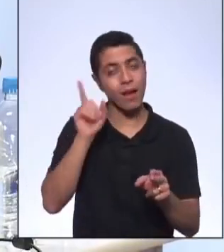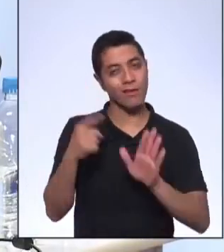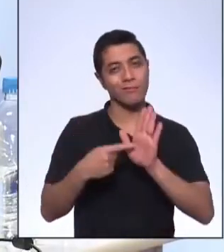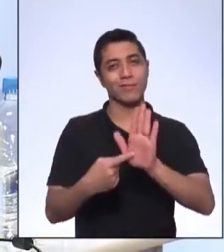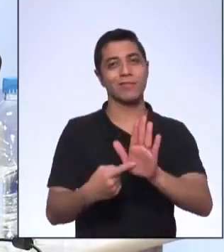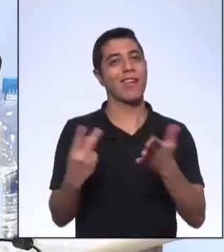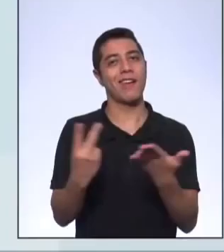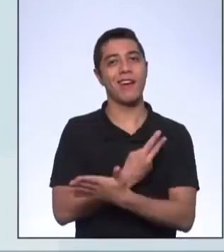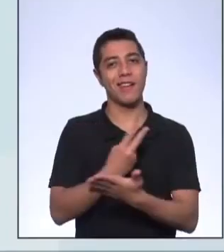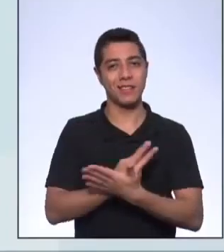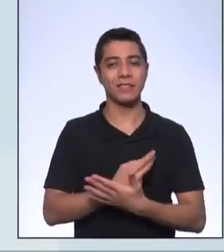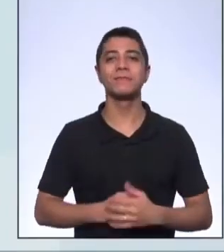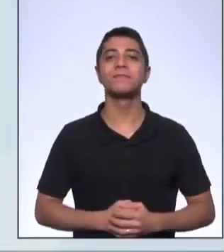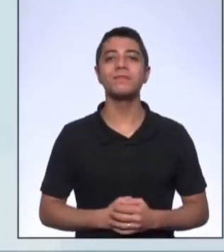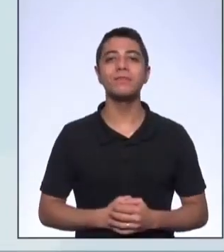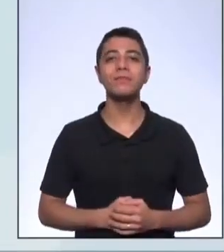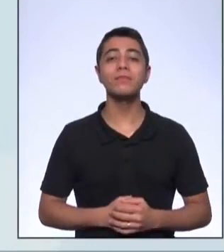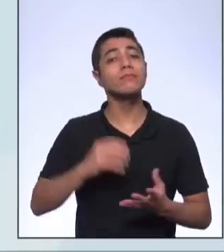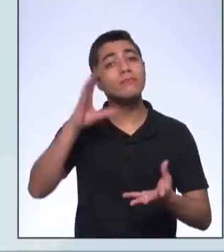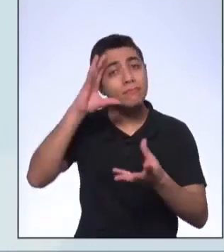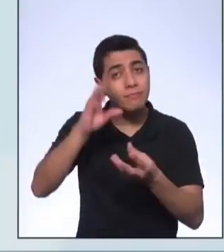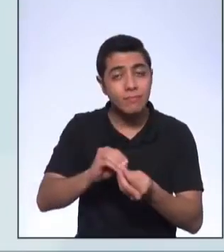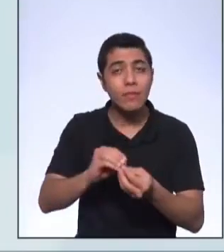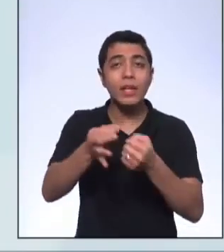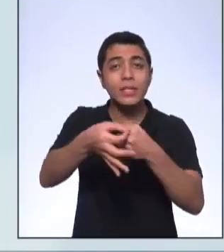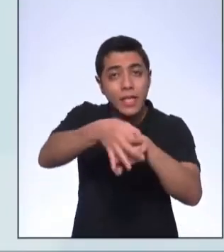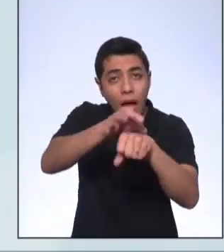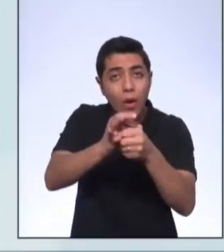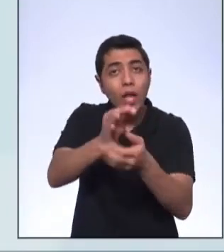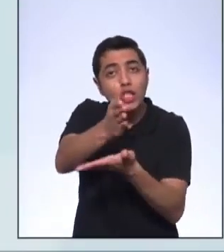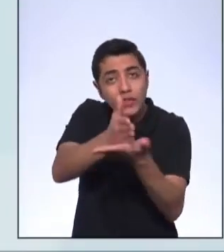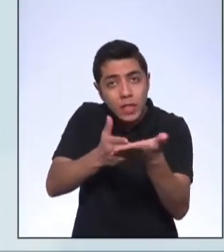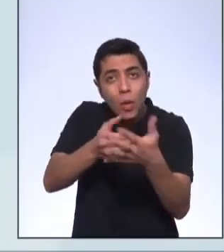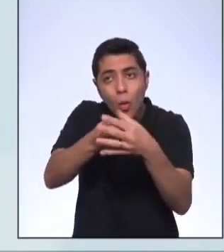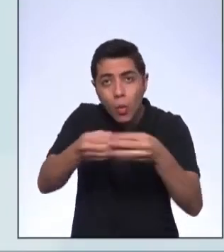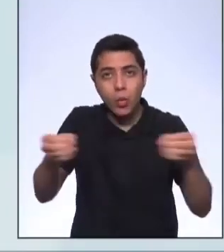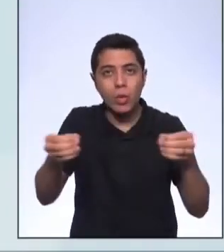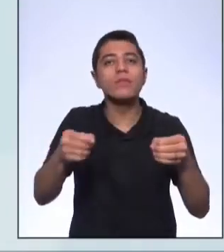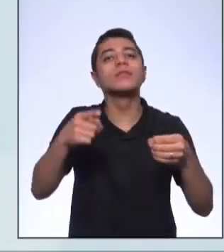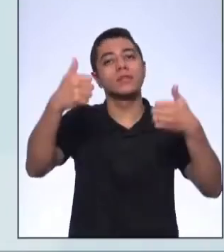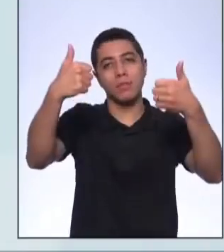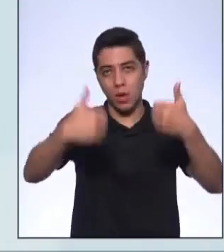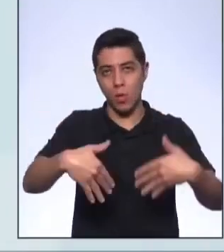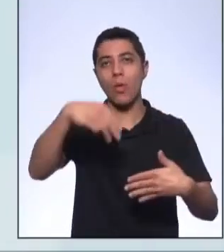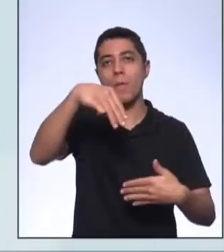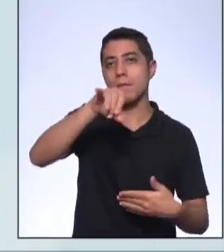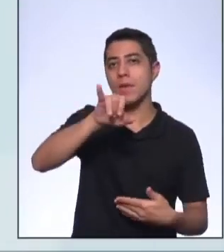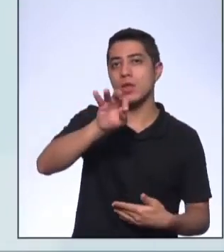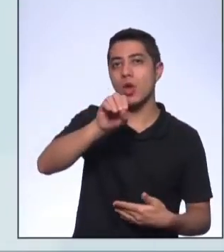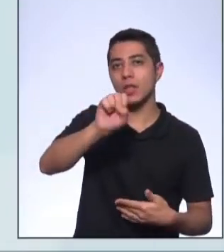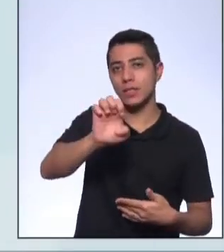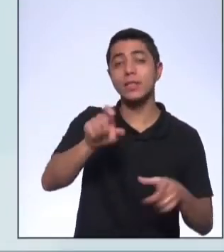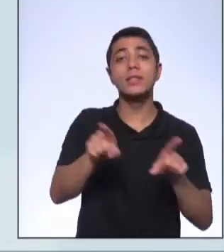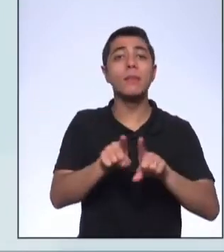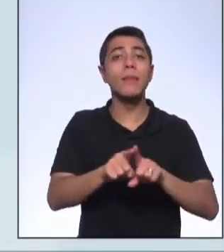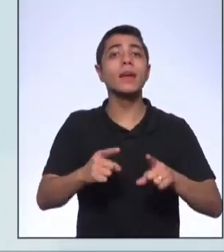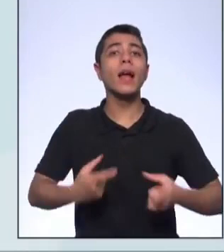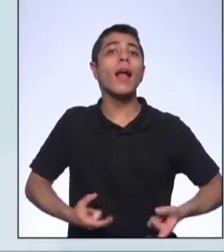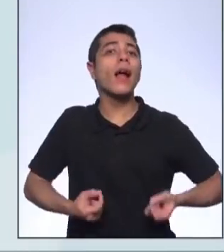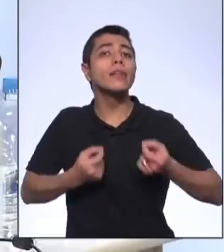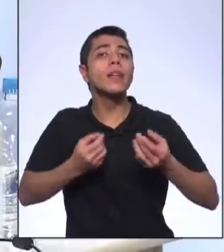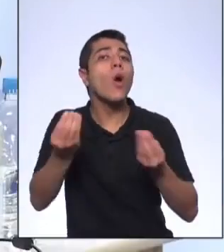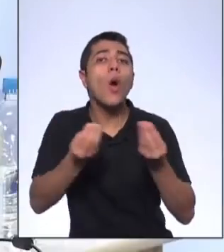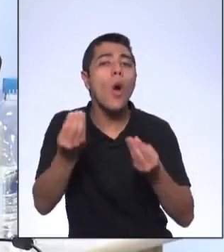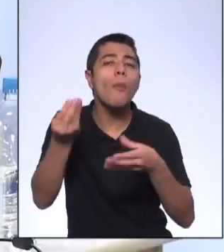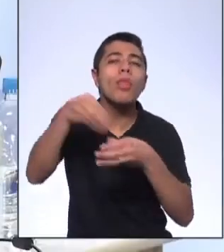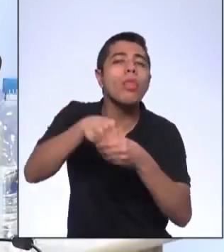celular, a mitose entre eles, que é o processo de divisão celular. E vimos como o câncer se relaciona com a mitose. Espero que vocês tenham